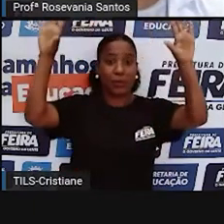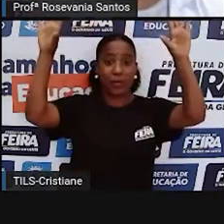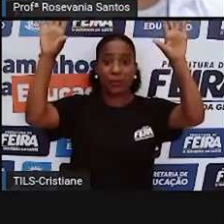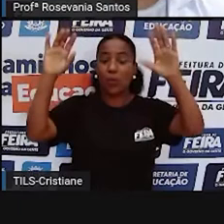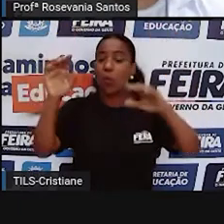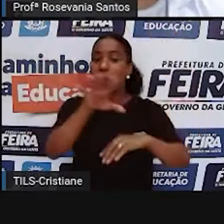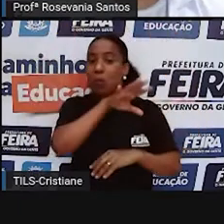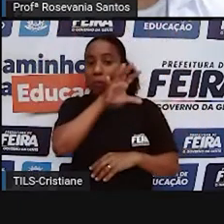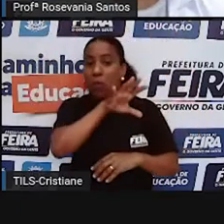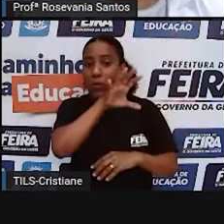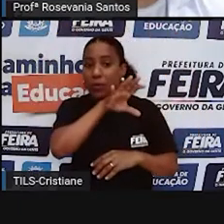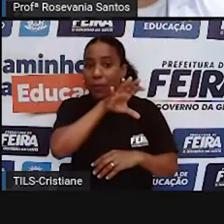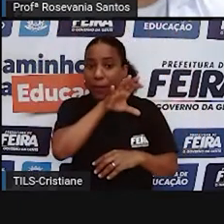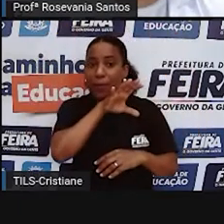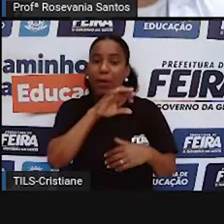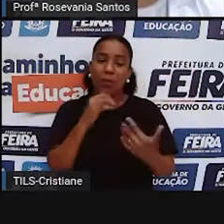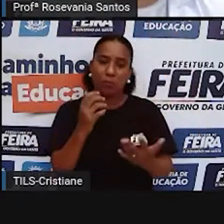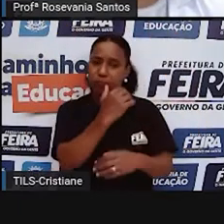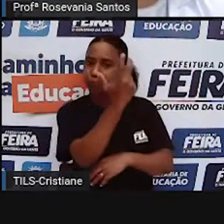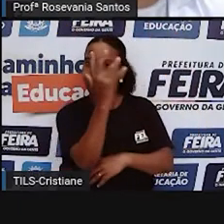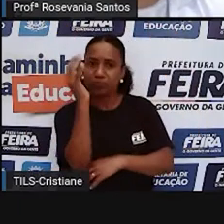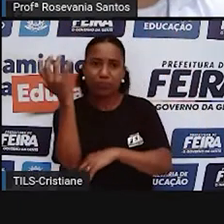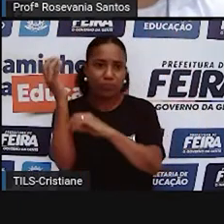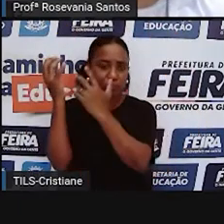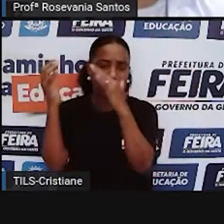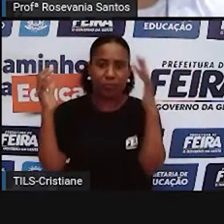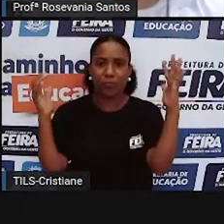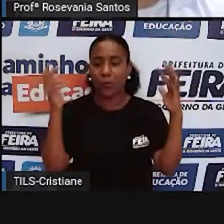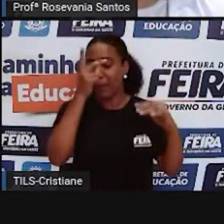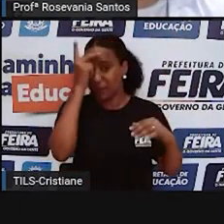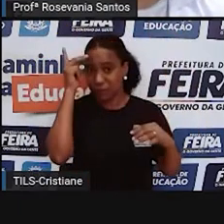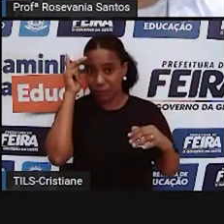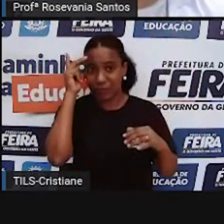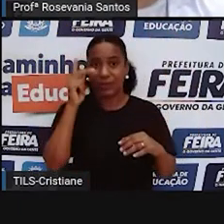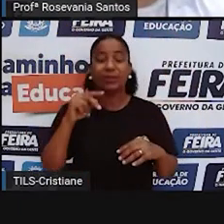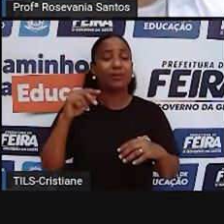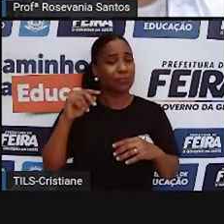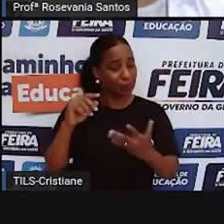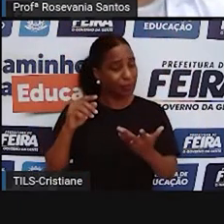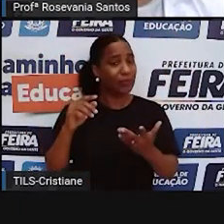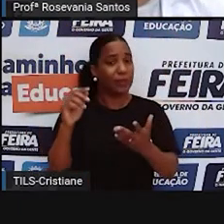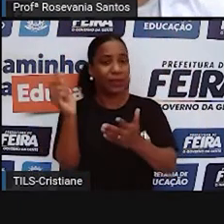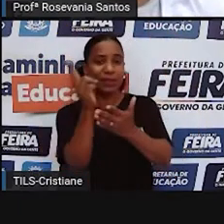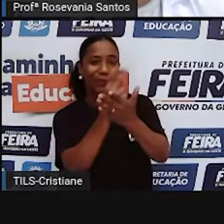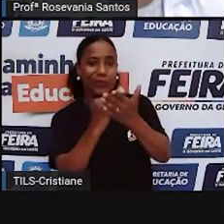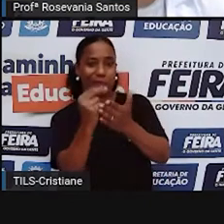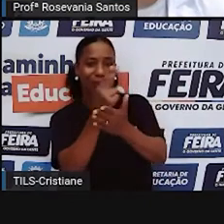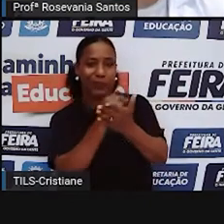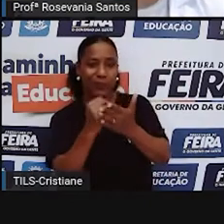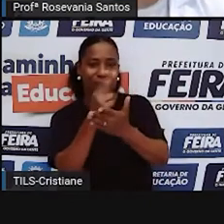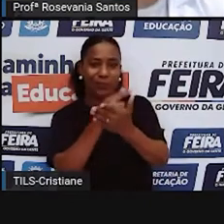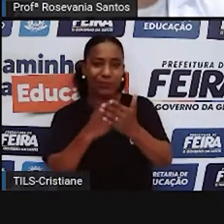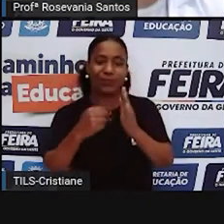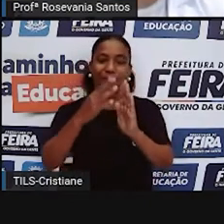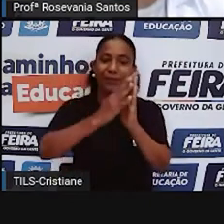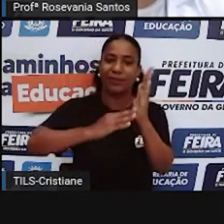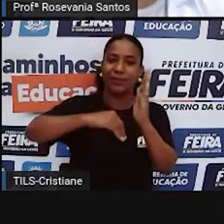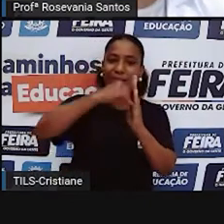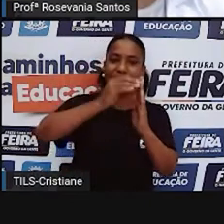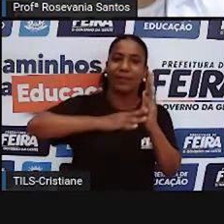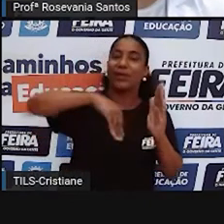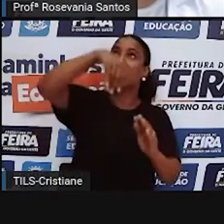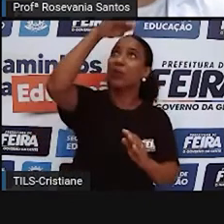realidade, eram mais em forma de desenhos mesmo simples, Esses desenhos a gente chama, né, de